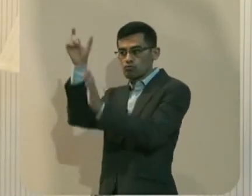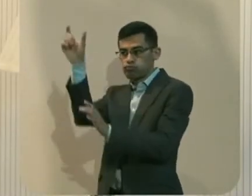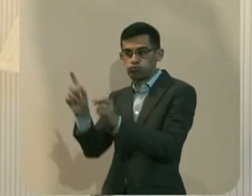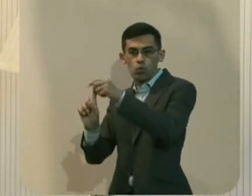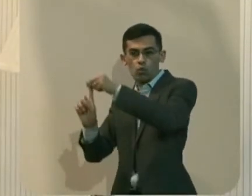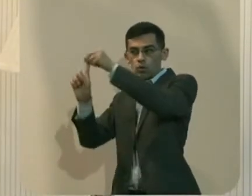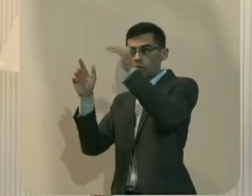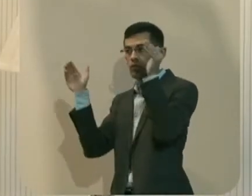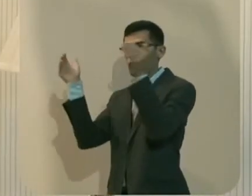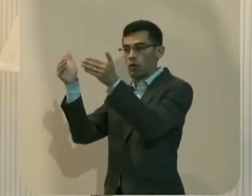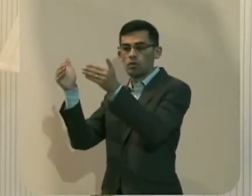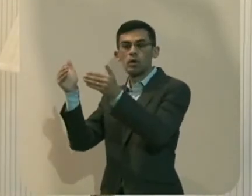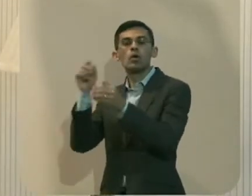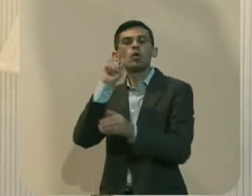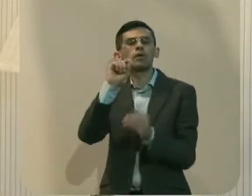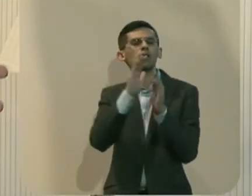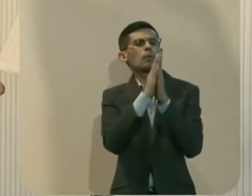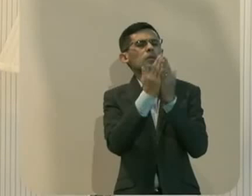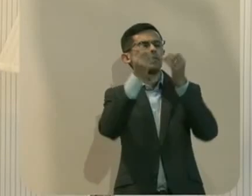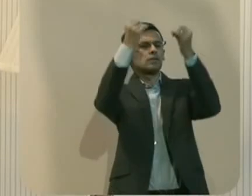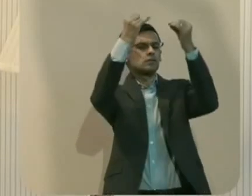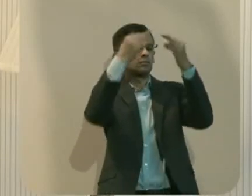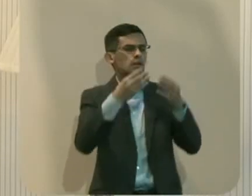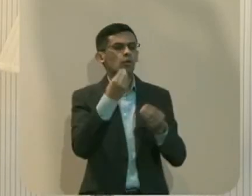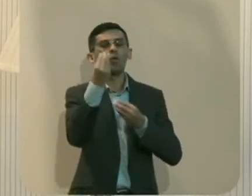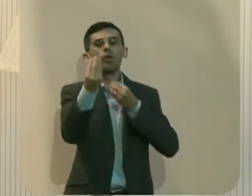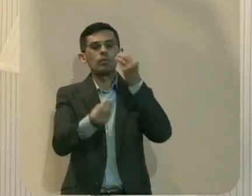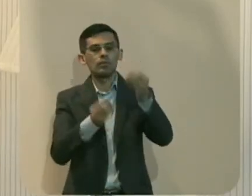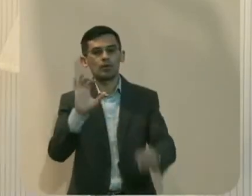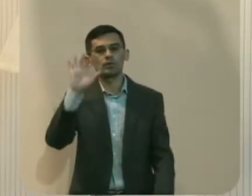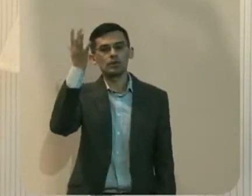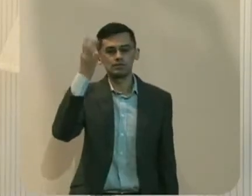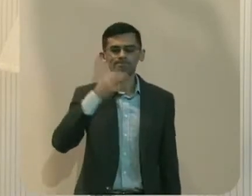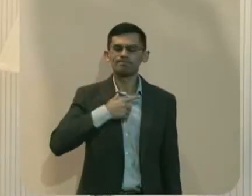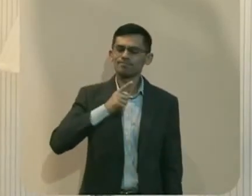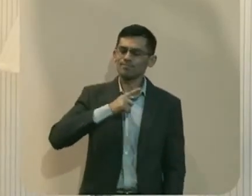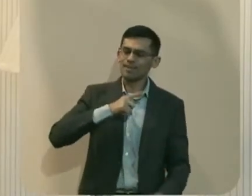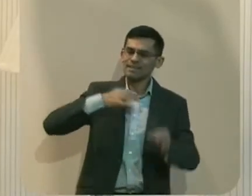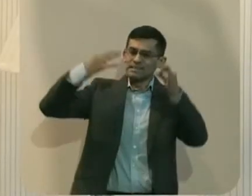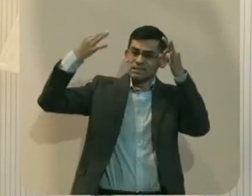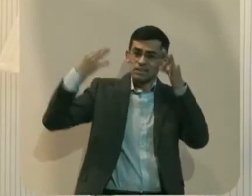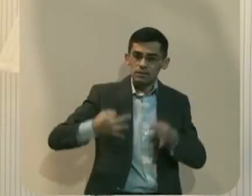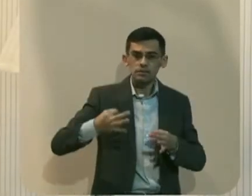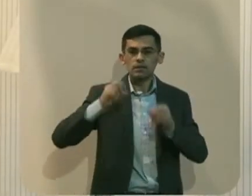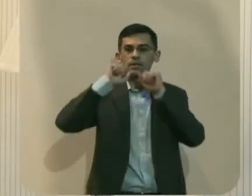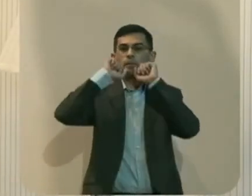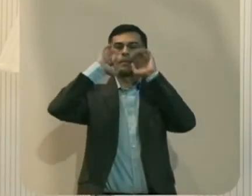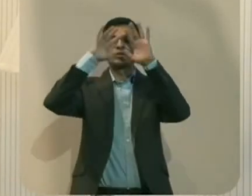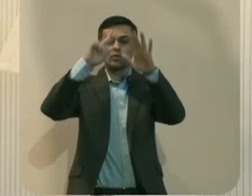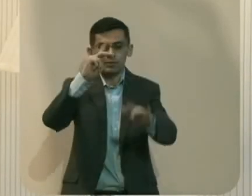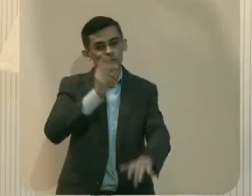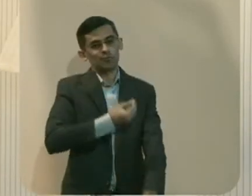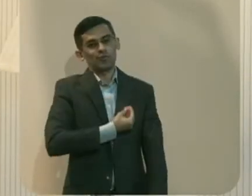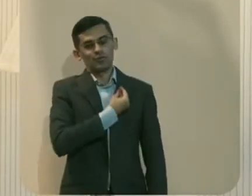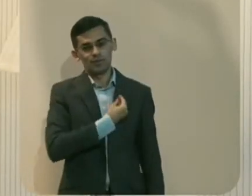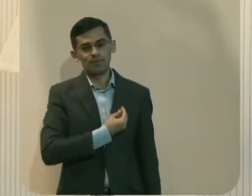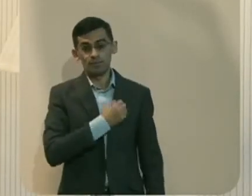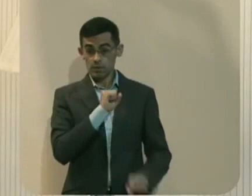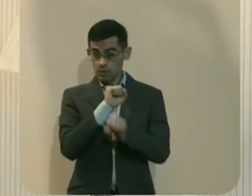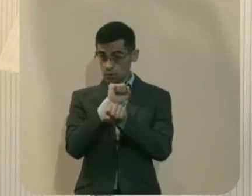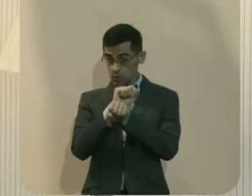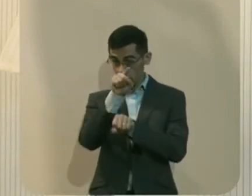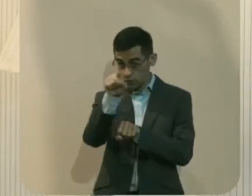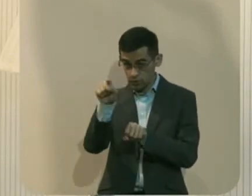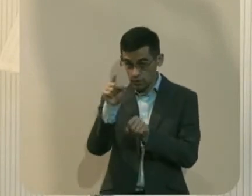daqui para frente. Então, o que a Bíblia diz sobre isso? Como é que funciona? E eu tenho certeza que vai ser uma bênção na sua vida. Espero você